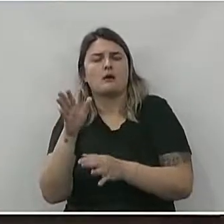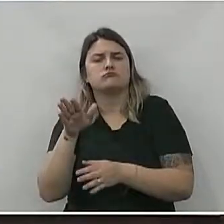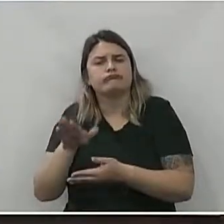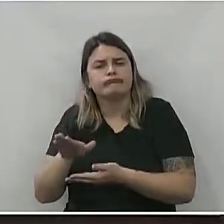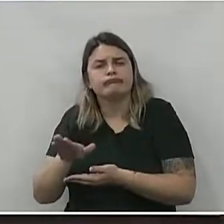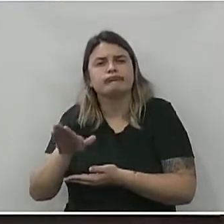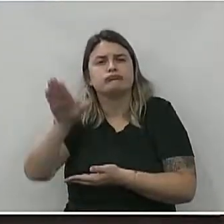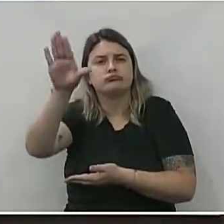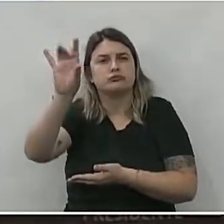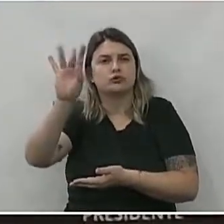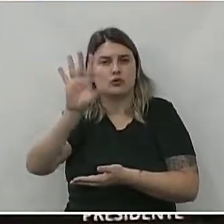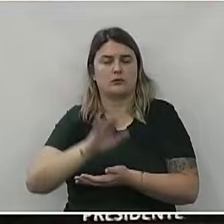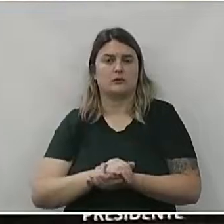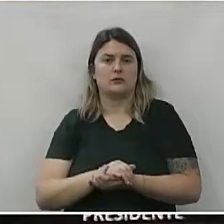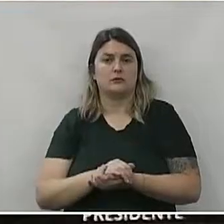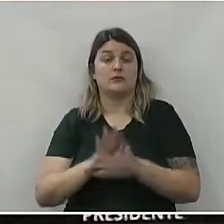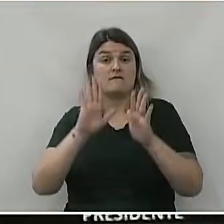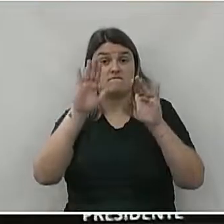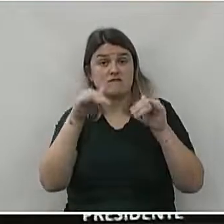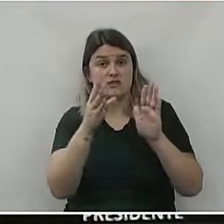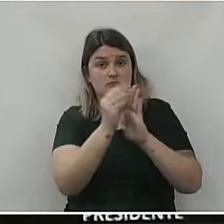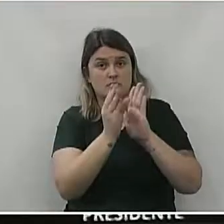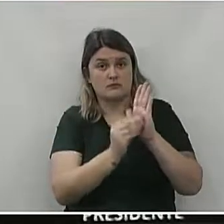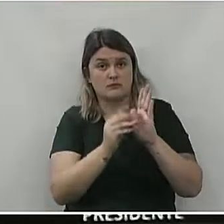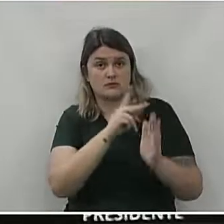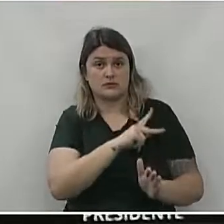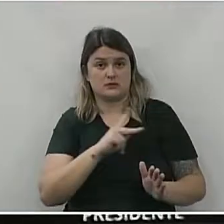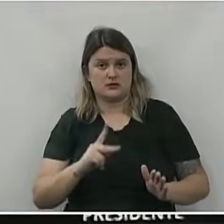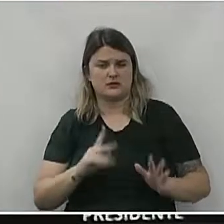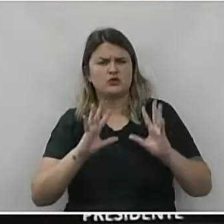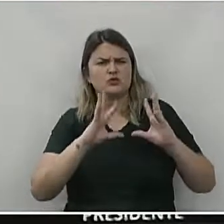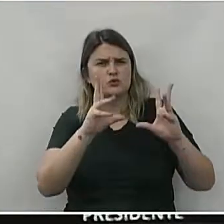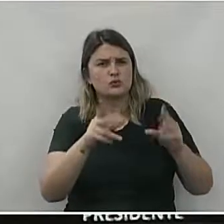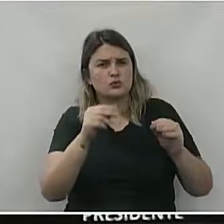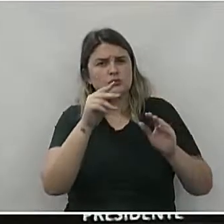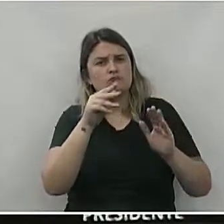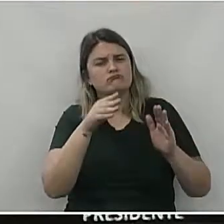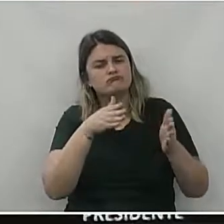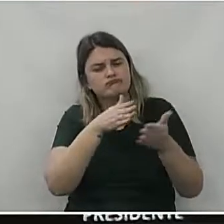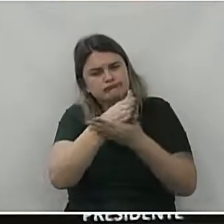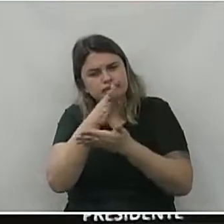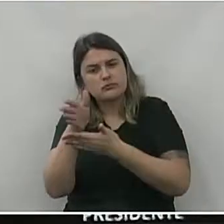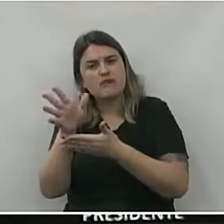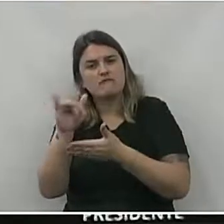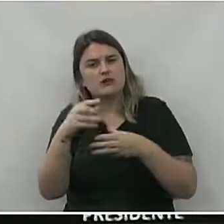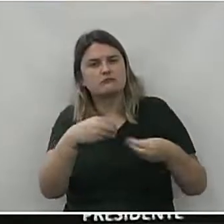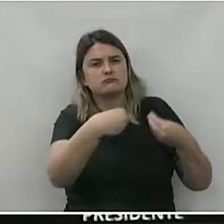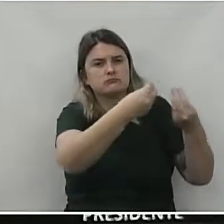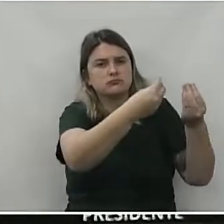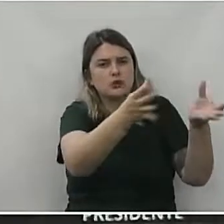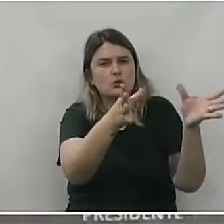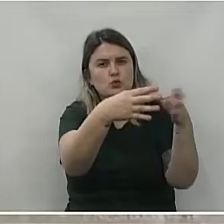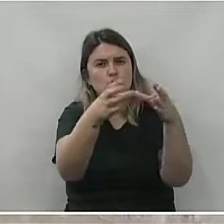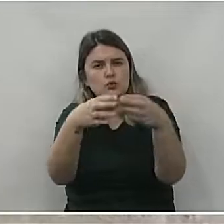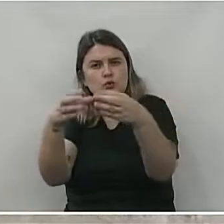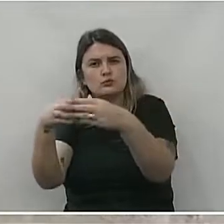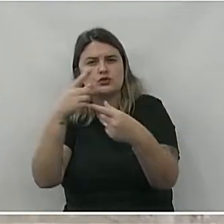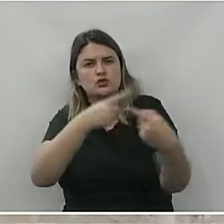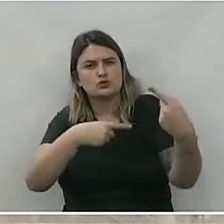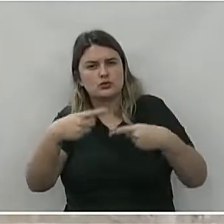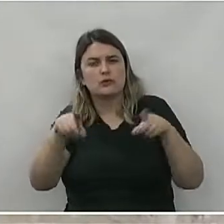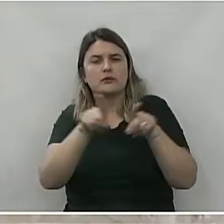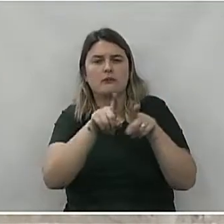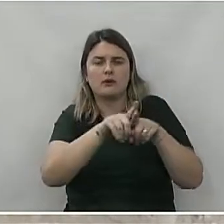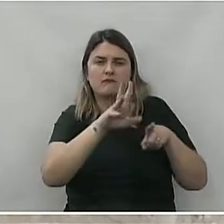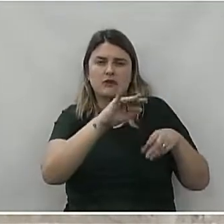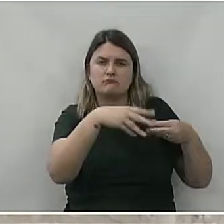do expediente, senhor presidente. Os trabalhos que deram entrada seguirão as devidas comissões. As